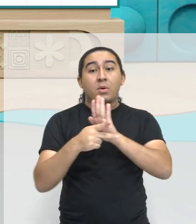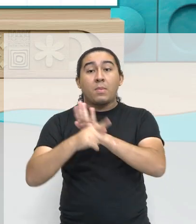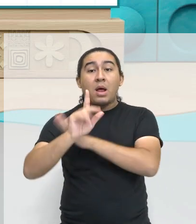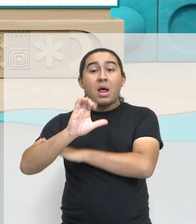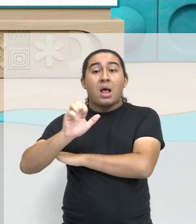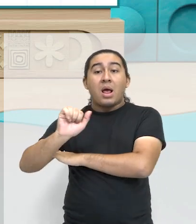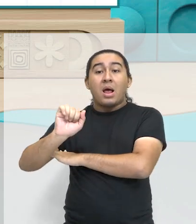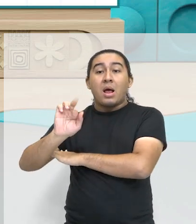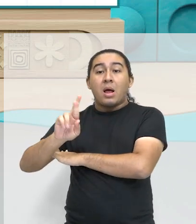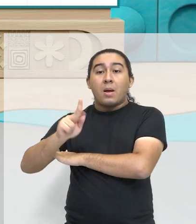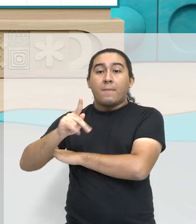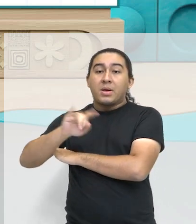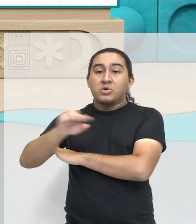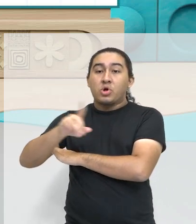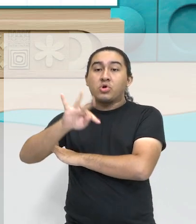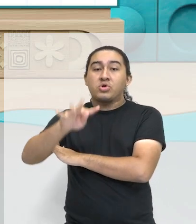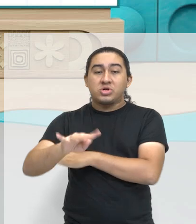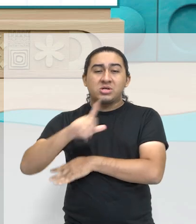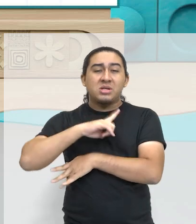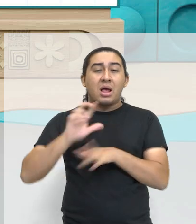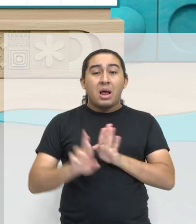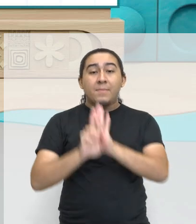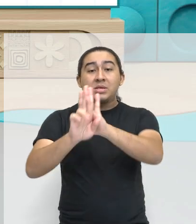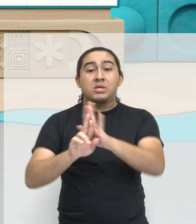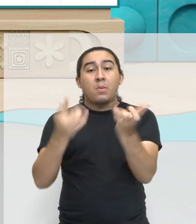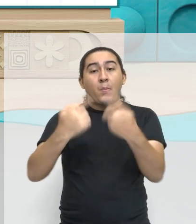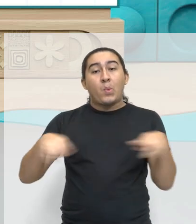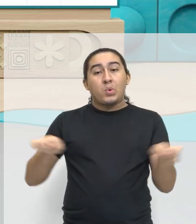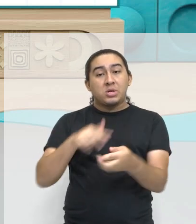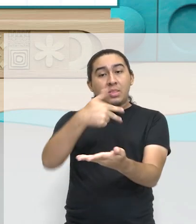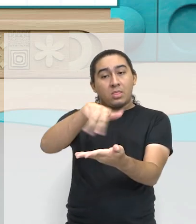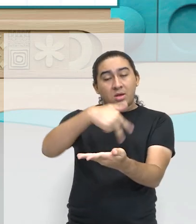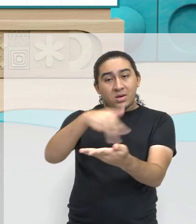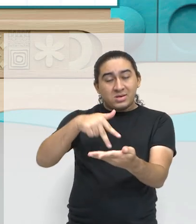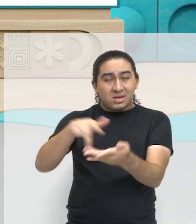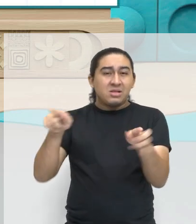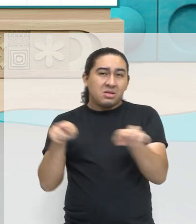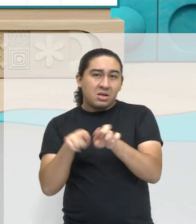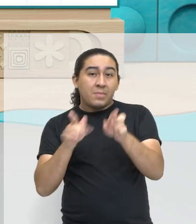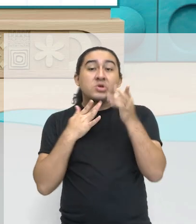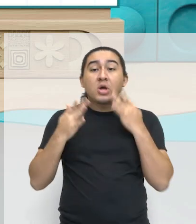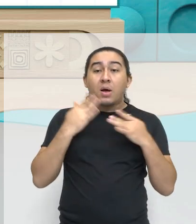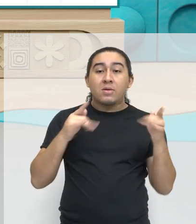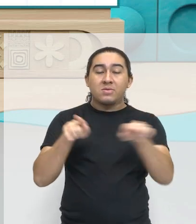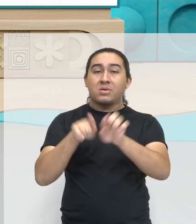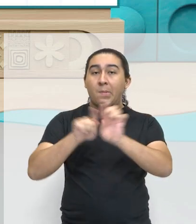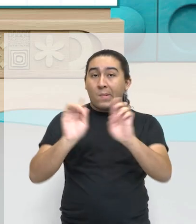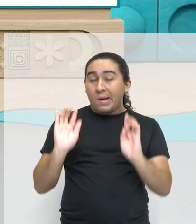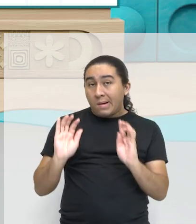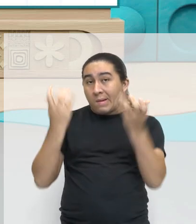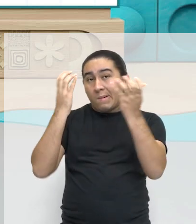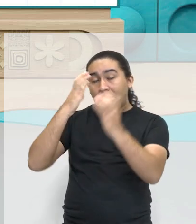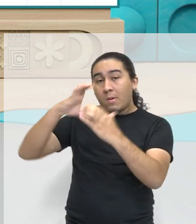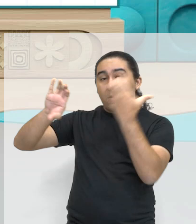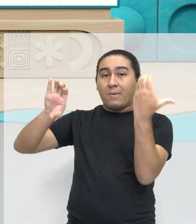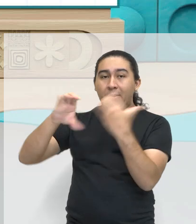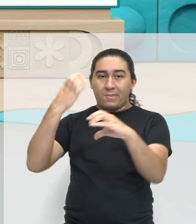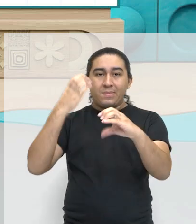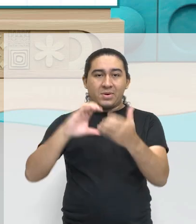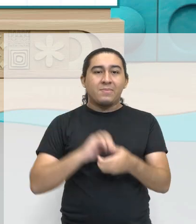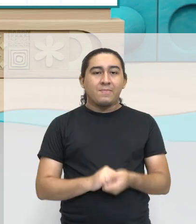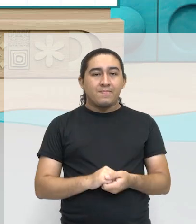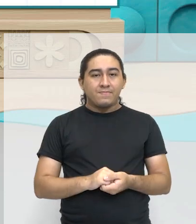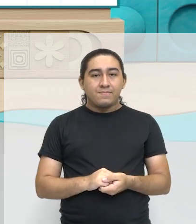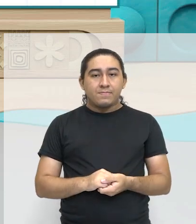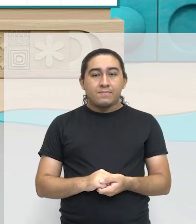telas pintadas em Paris pela tradicional casa Carpezotti. As telas representam música, dança, tragédia